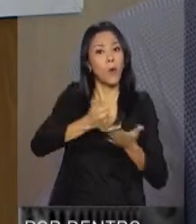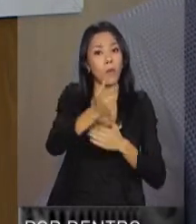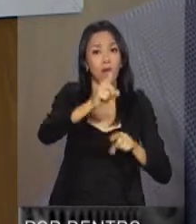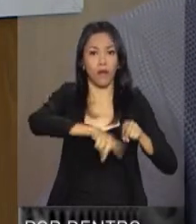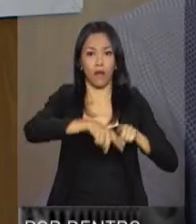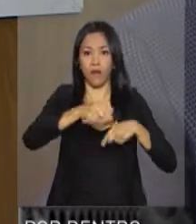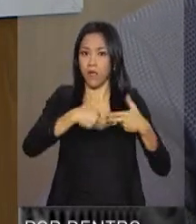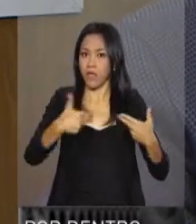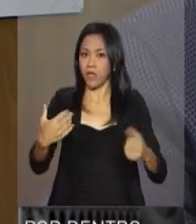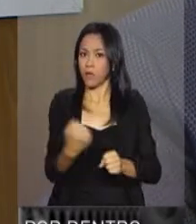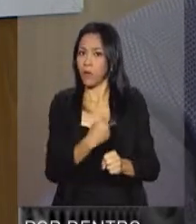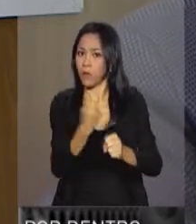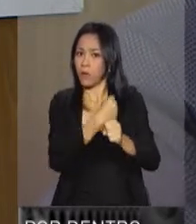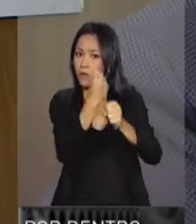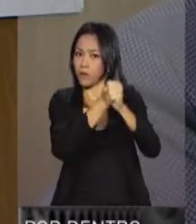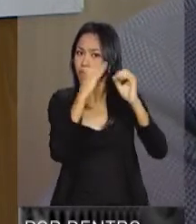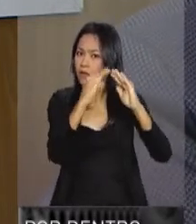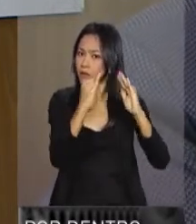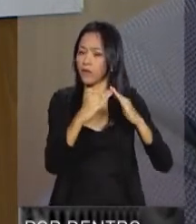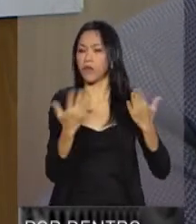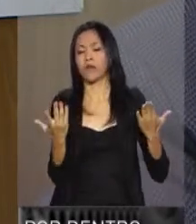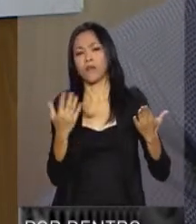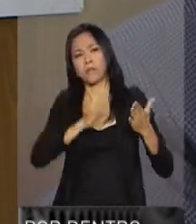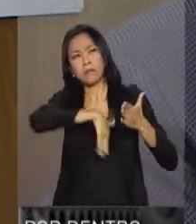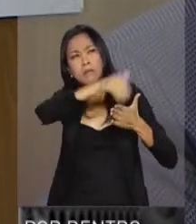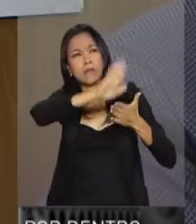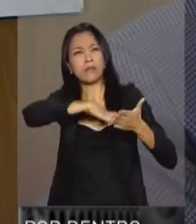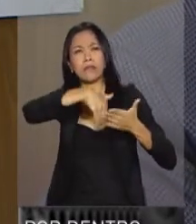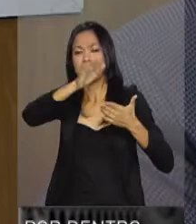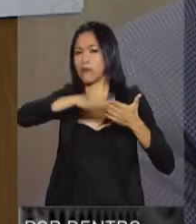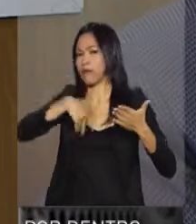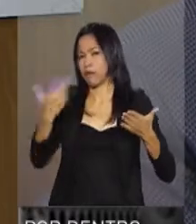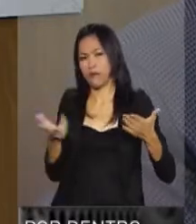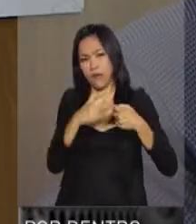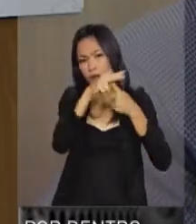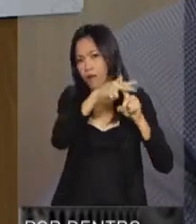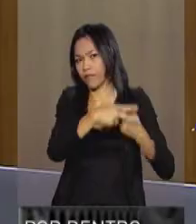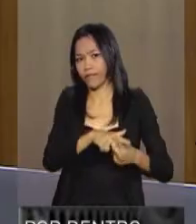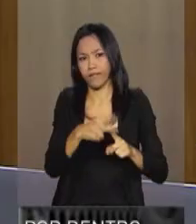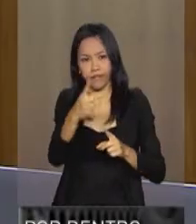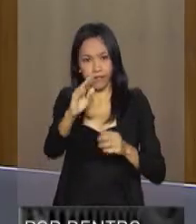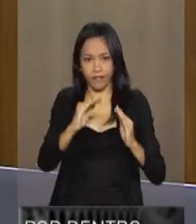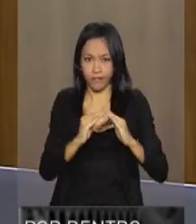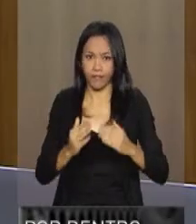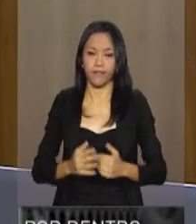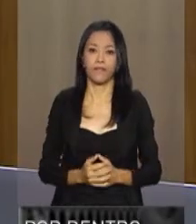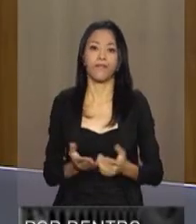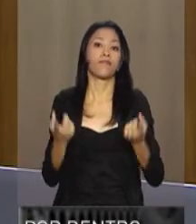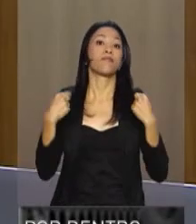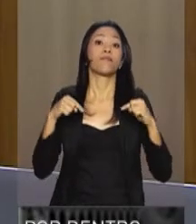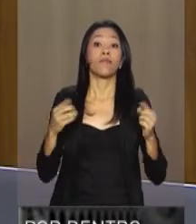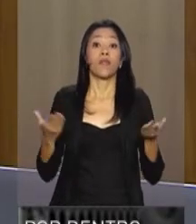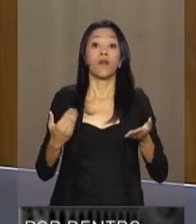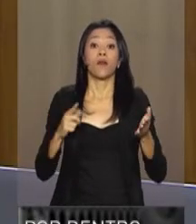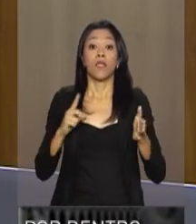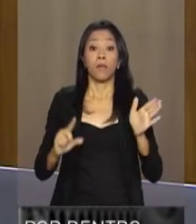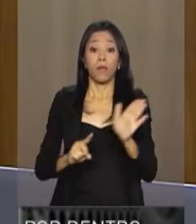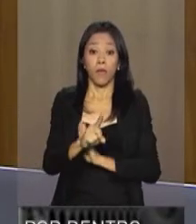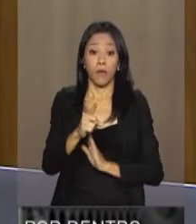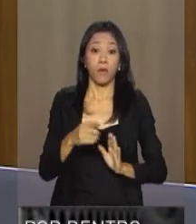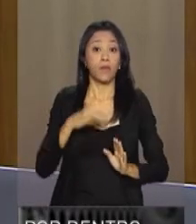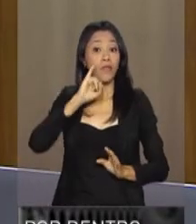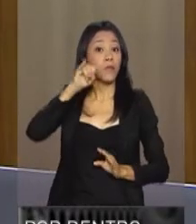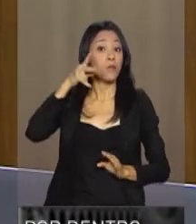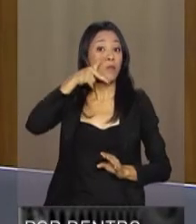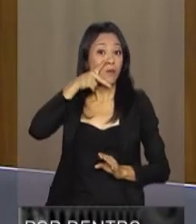para capacitar qualificar e melhorar a sua moradia à sua casa o ministro agora a gente também tem pergunta de joão pessoa na